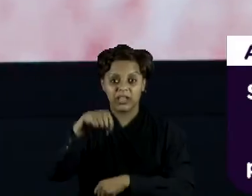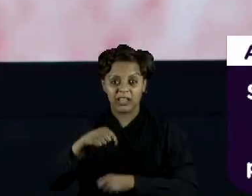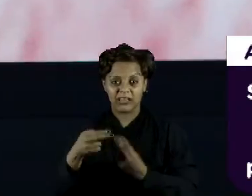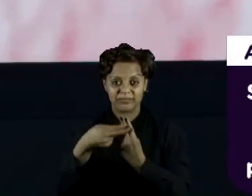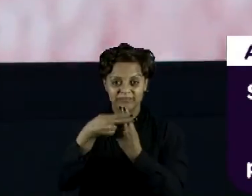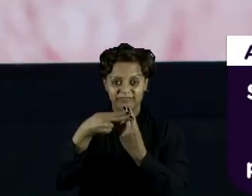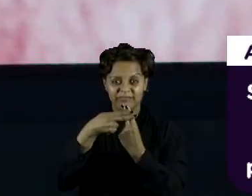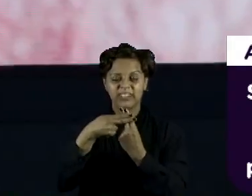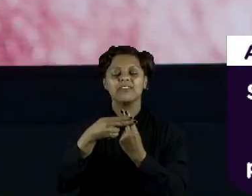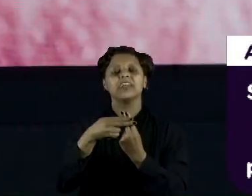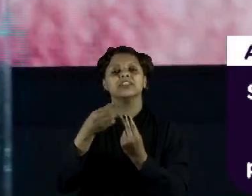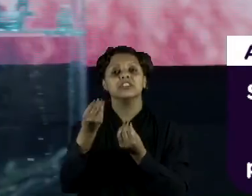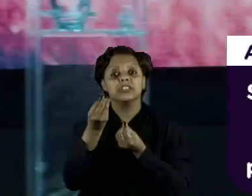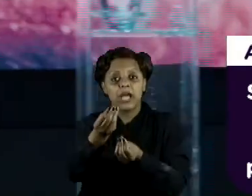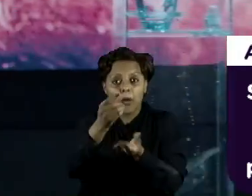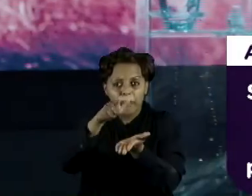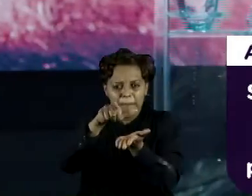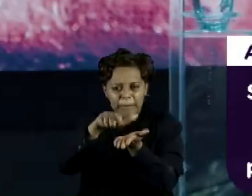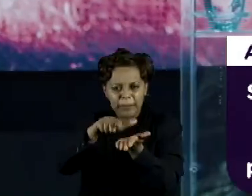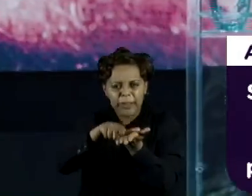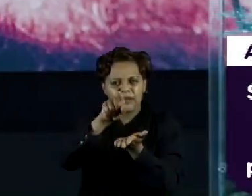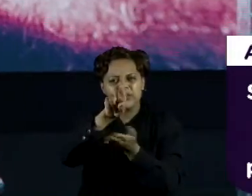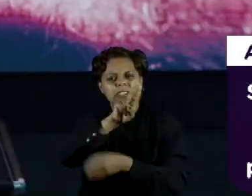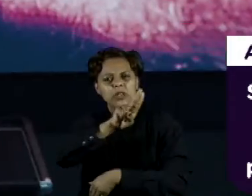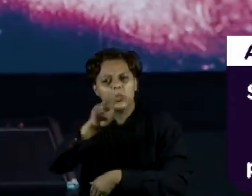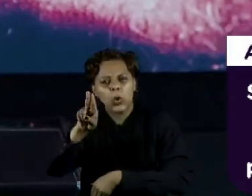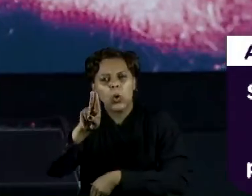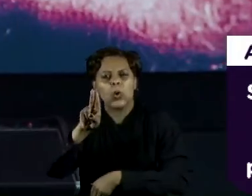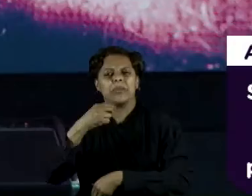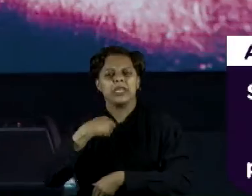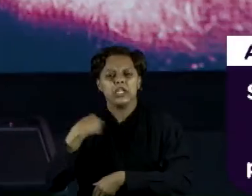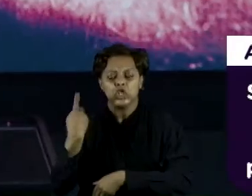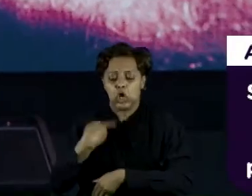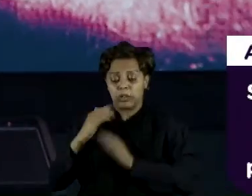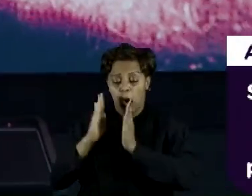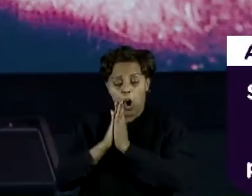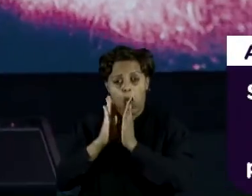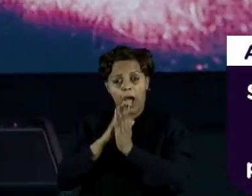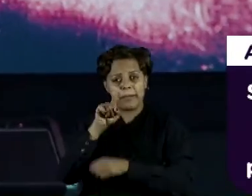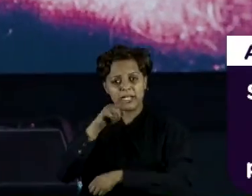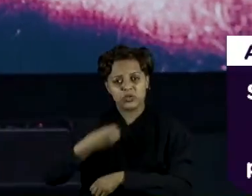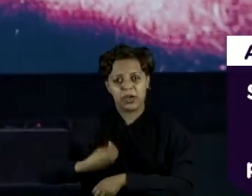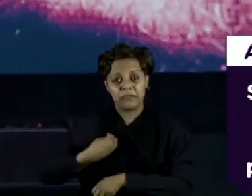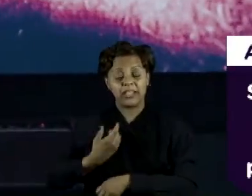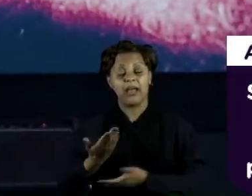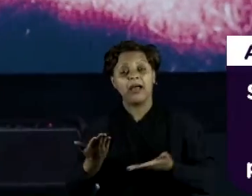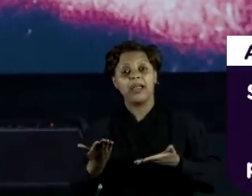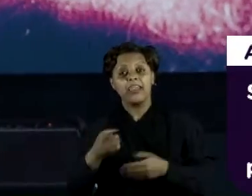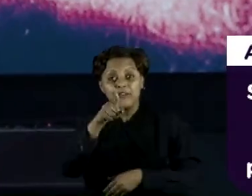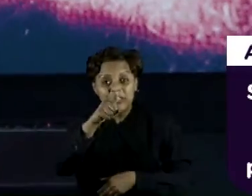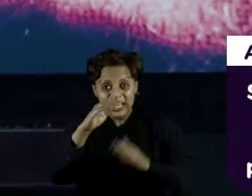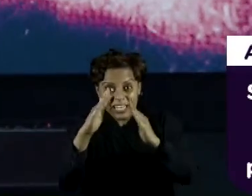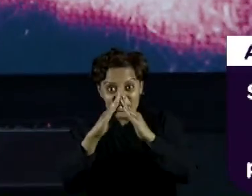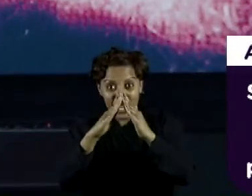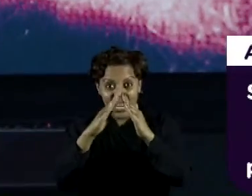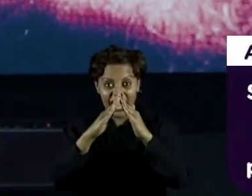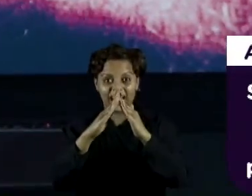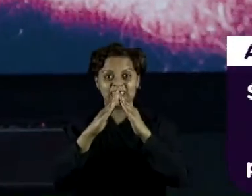um papel aí onde você vai colocar o seu nome, para que a gente possa orar pela tua vida. E você que está aí, meu querido,